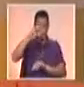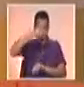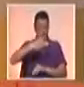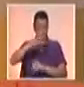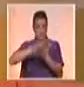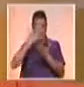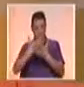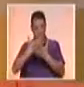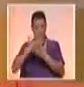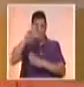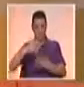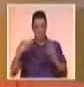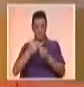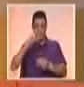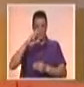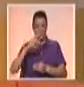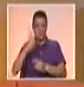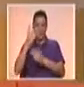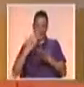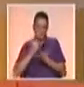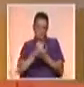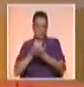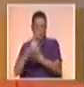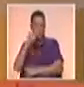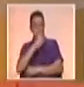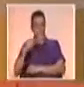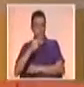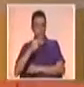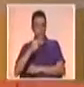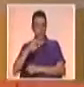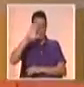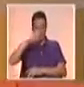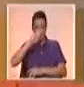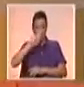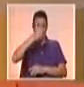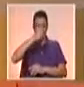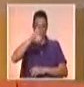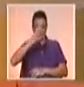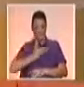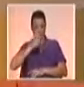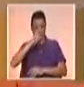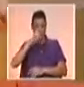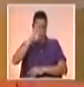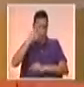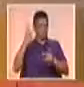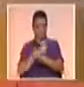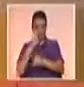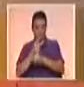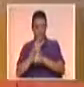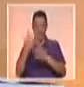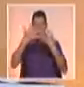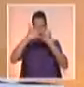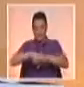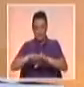saber o mínimo, bastava às vezes o mínimo. Às vezes gostava de saber um abecedário, uhum. Em língua gestual para poder comunicar. Portanto, essa